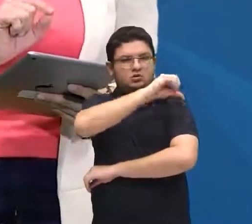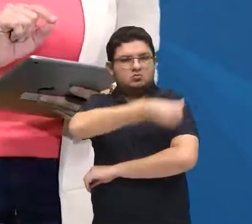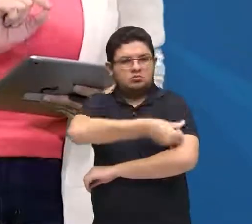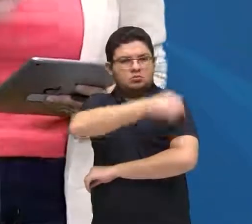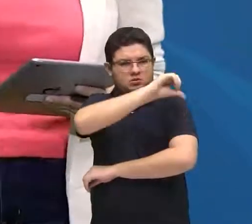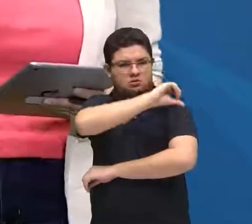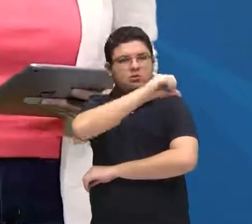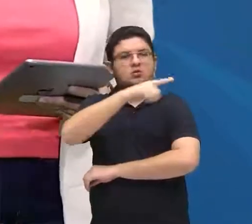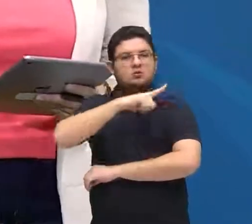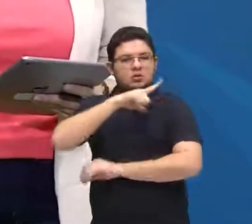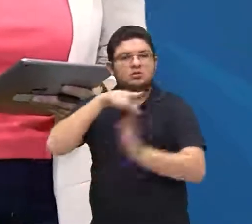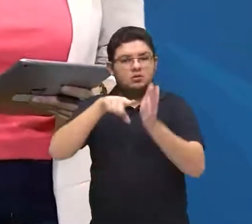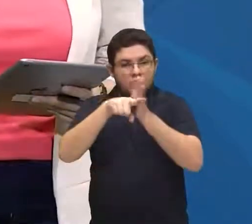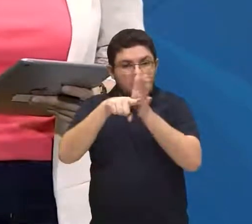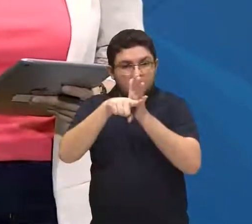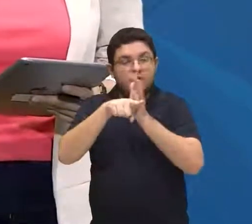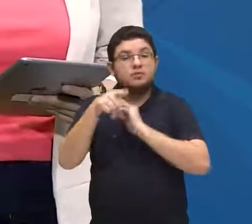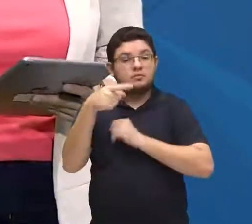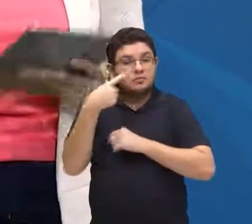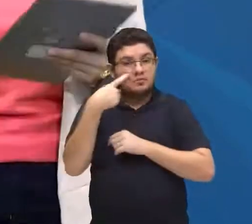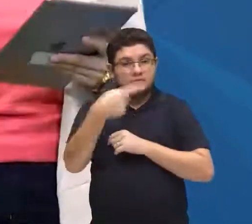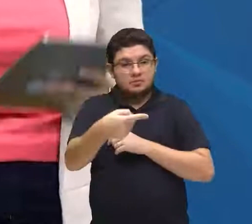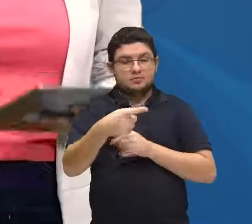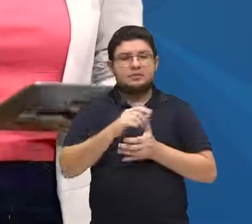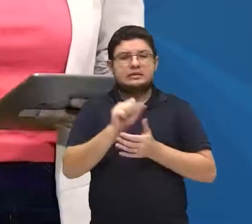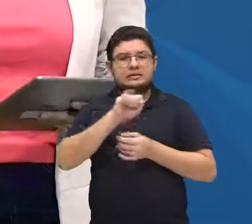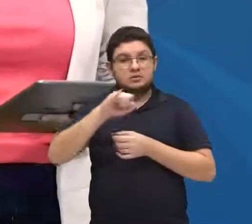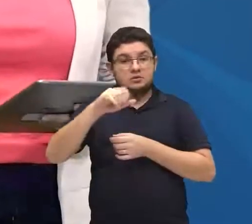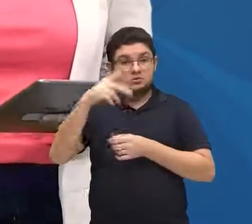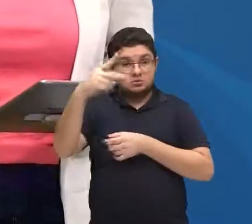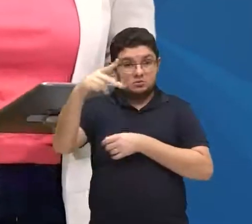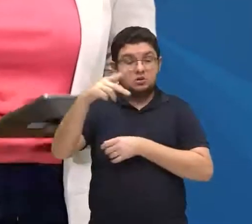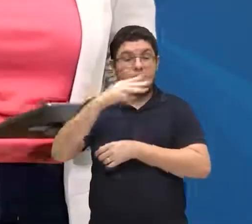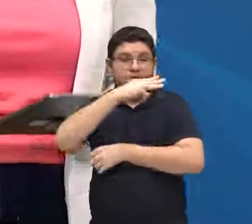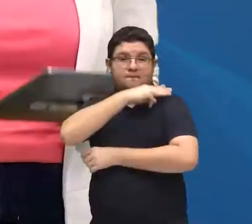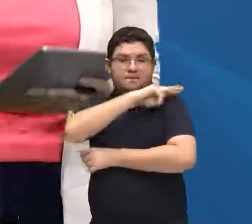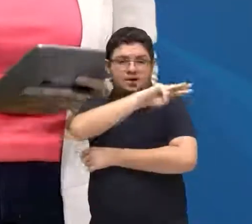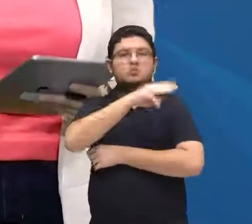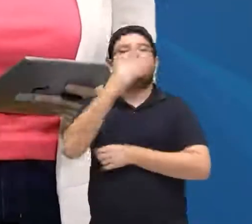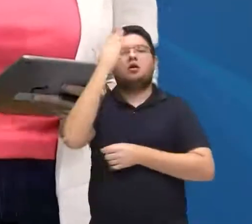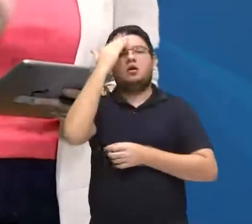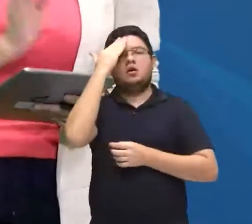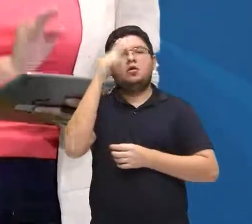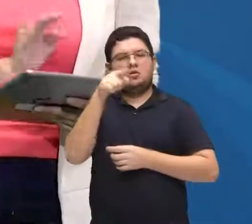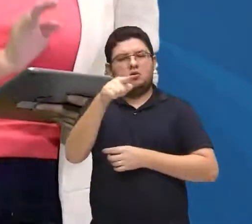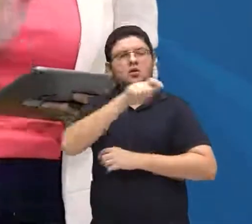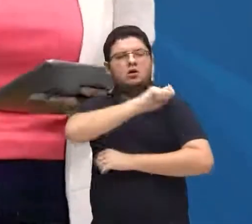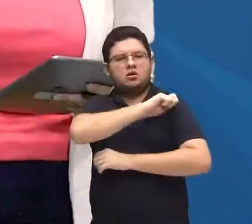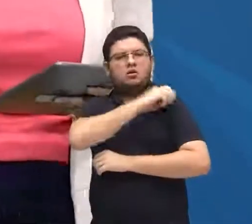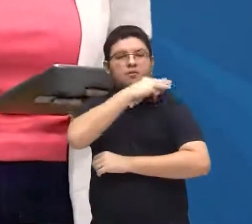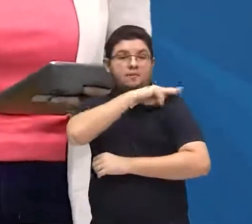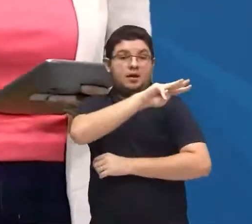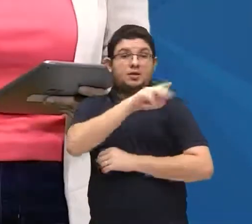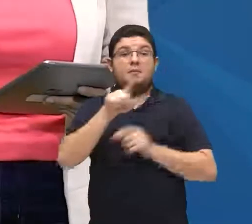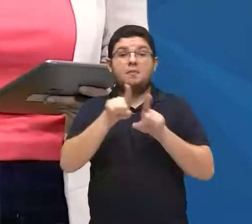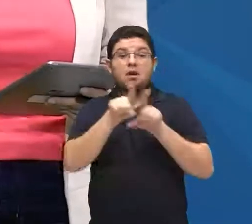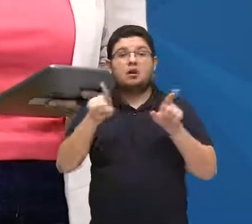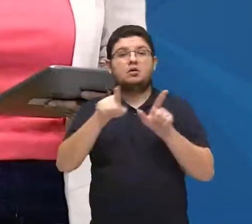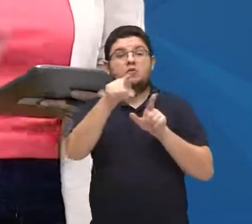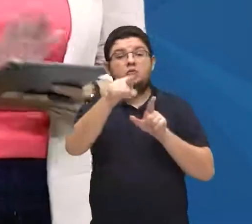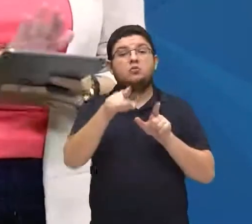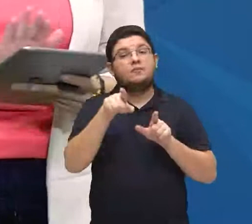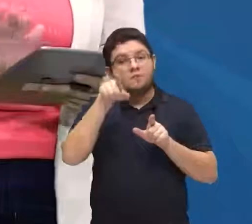estar lá. Então, se você estiver no canal do Ensino Médio, eu sei que você é aluno do Ensino Médio, mas corre lá para o nosso canal do